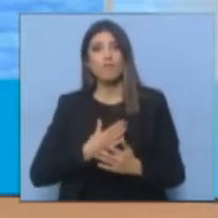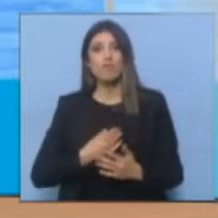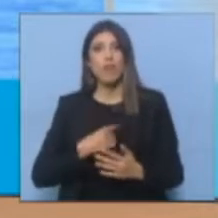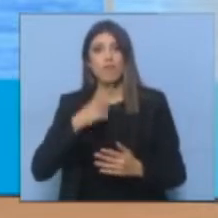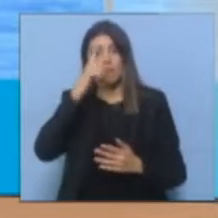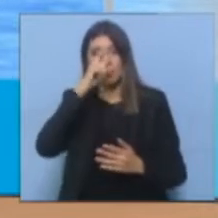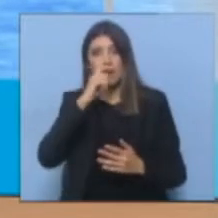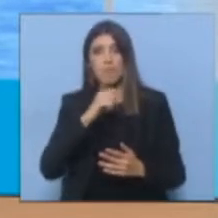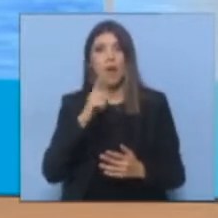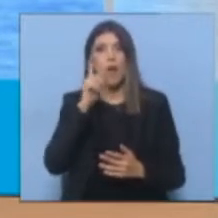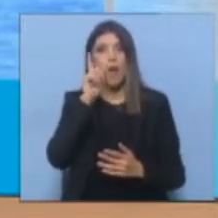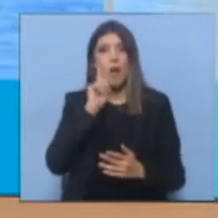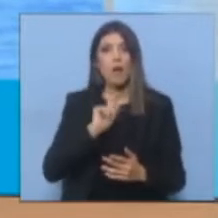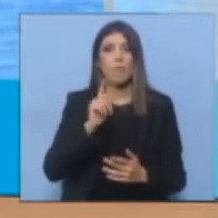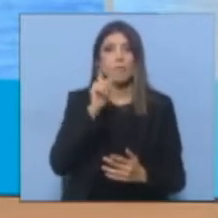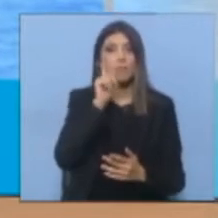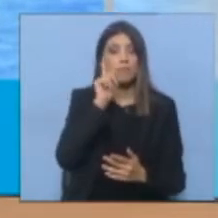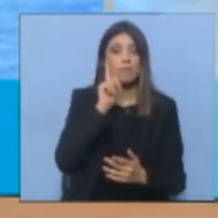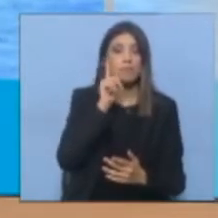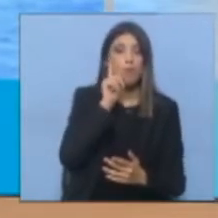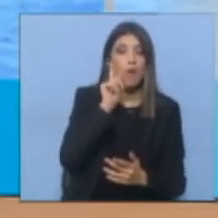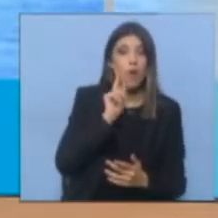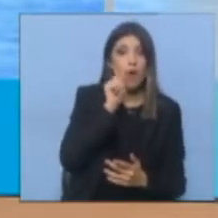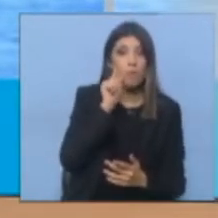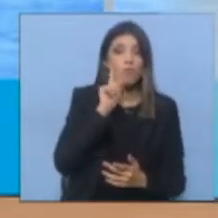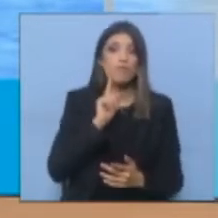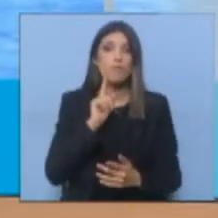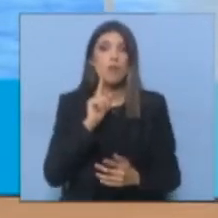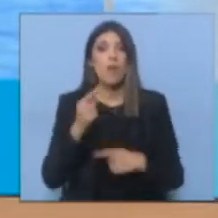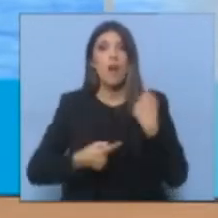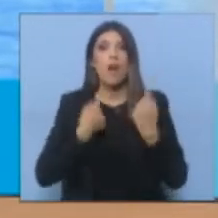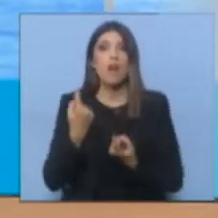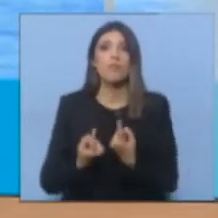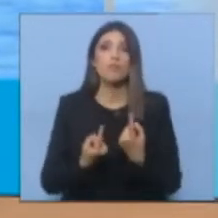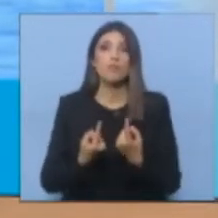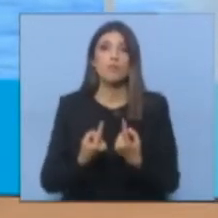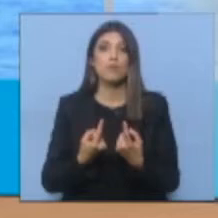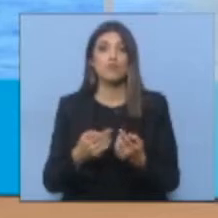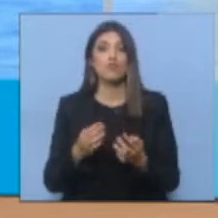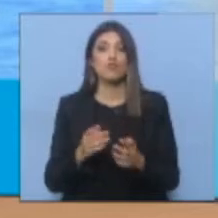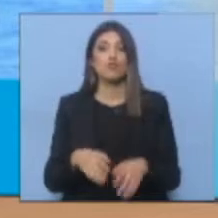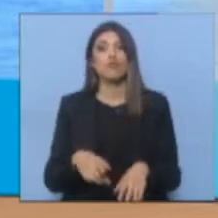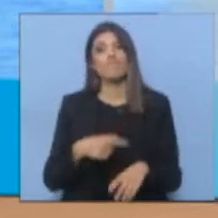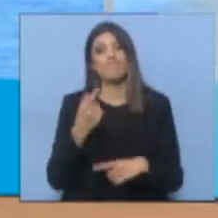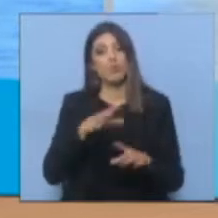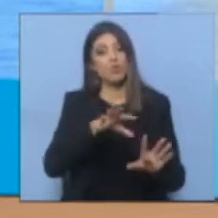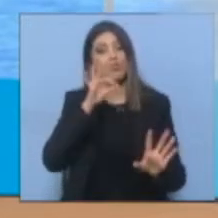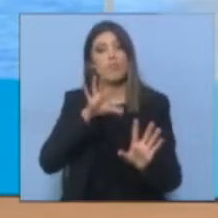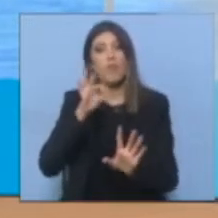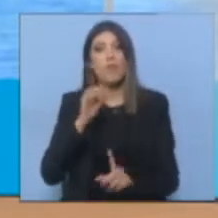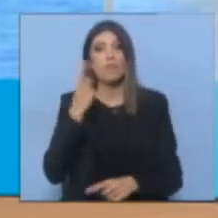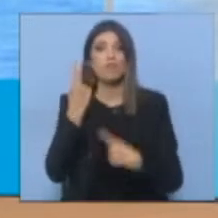alguns, portanto, para acompanharmos durante esta nossa Quaresma, são de facto só apenas alguns os que escolhemos,